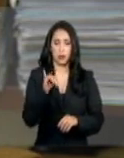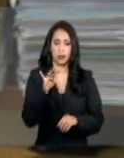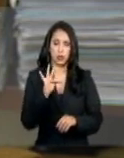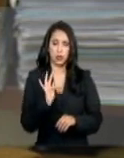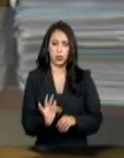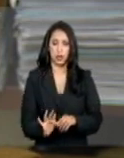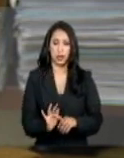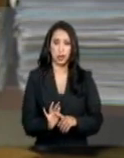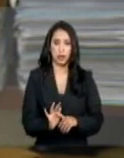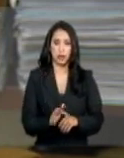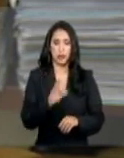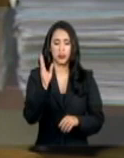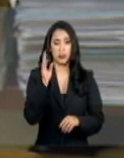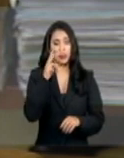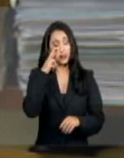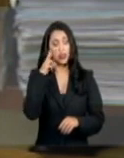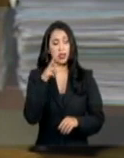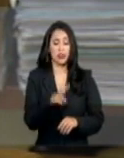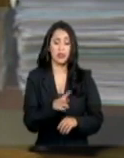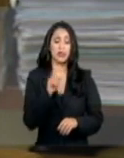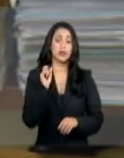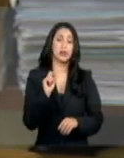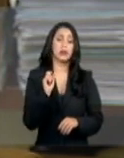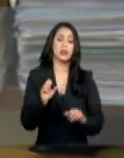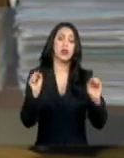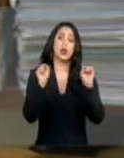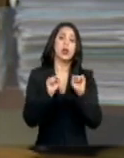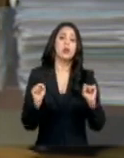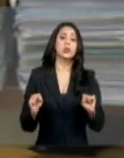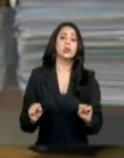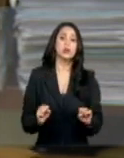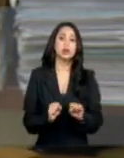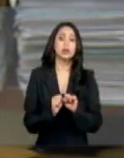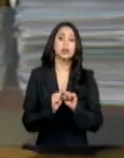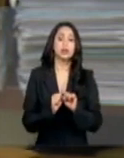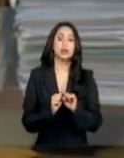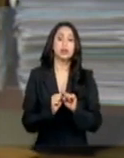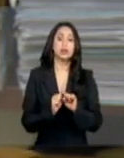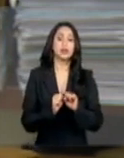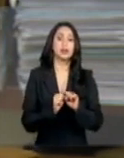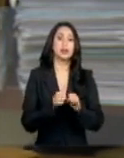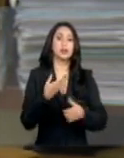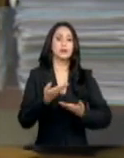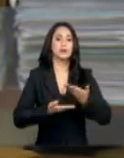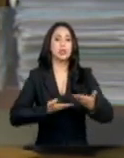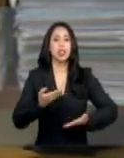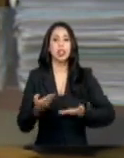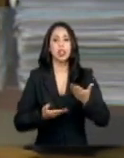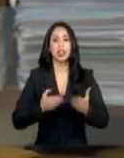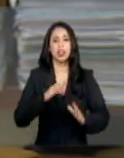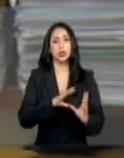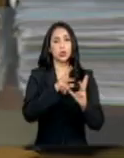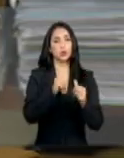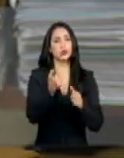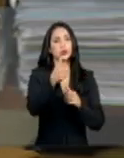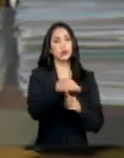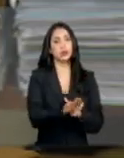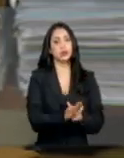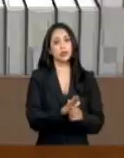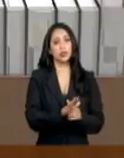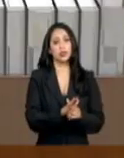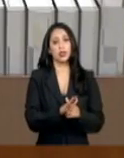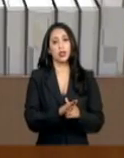brasil não é em face do sistema de relações internacionais em face dos estatutos